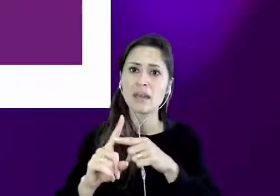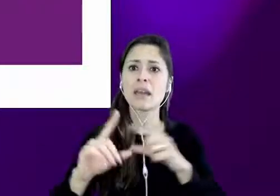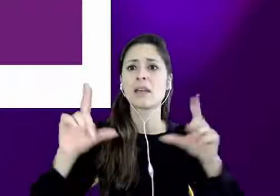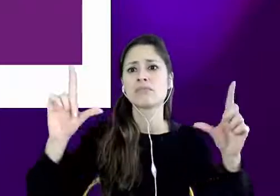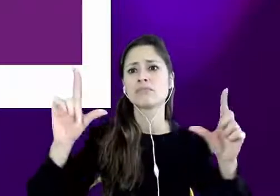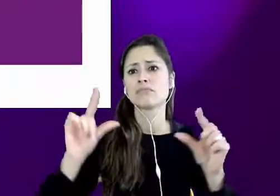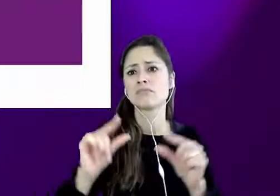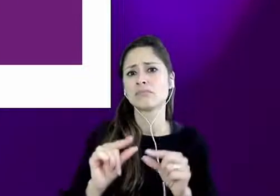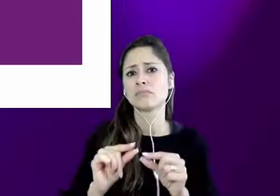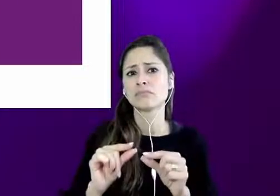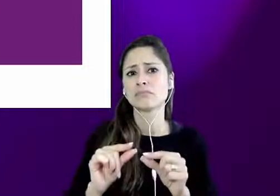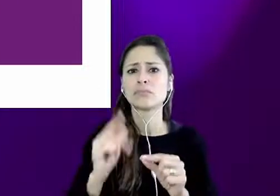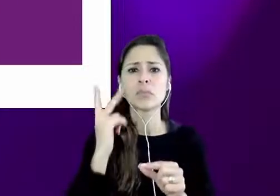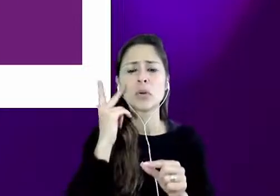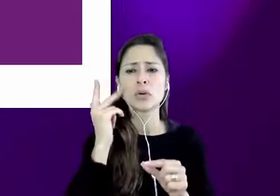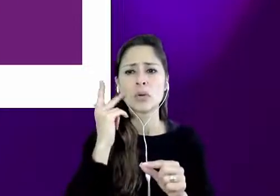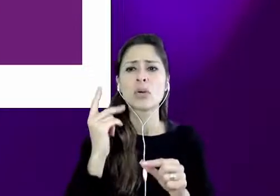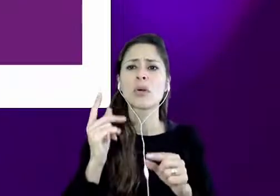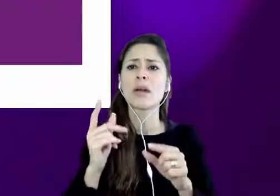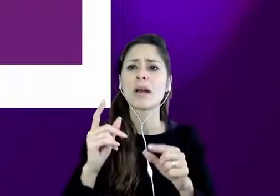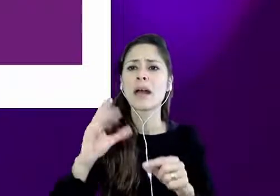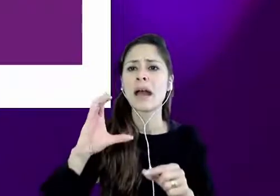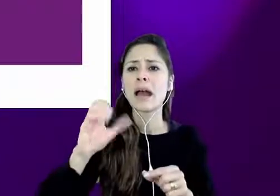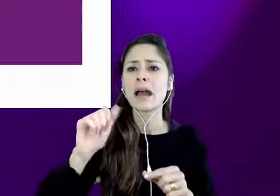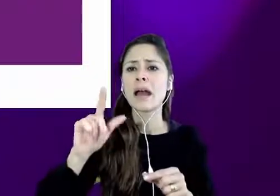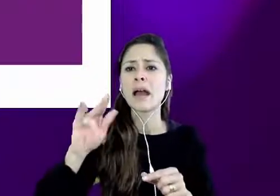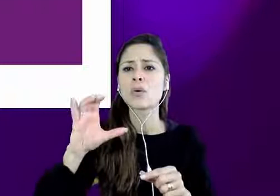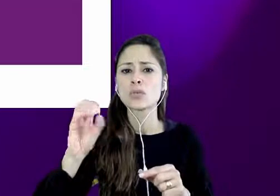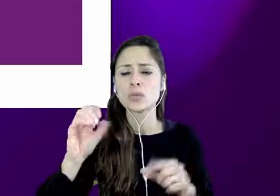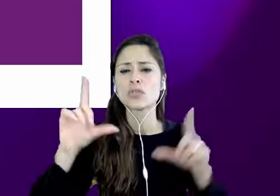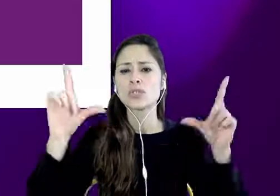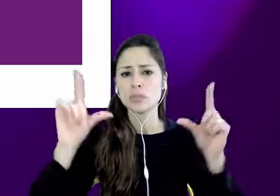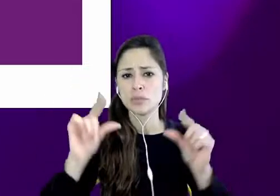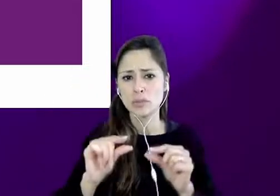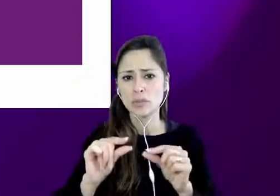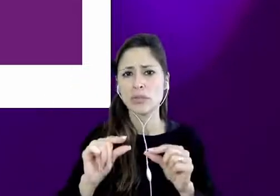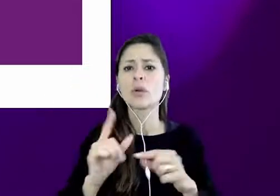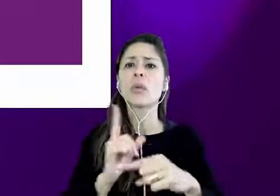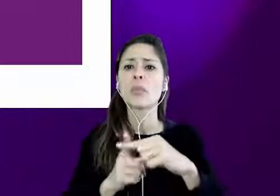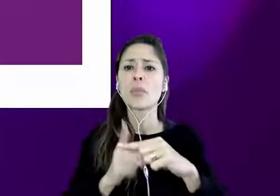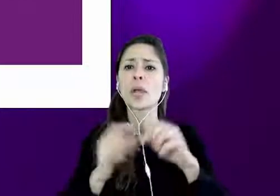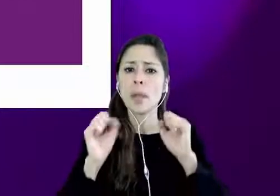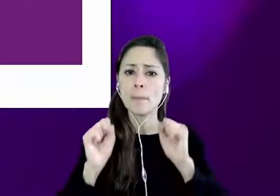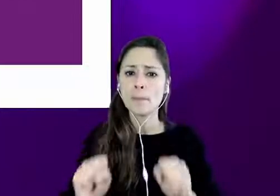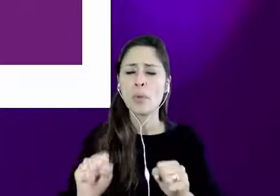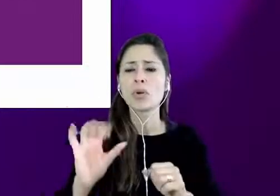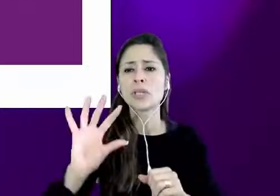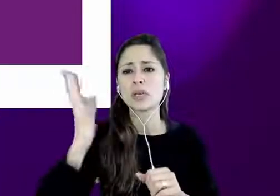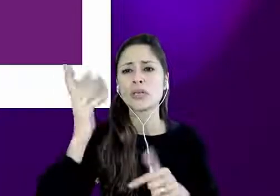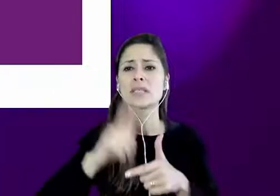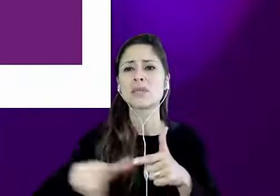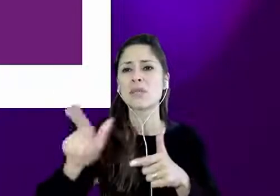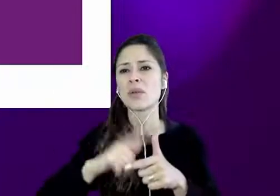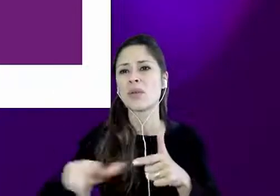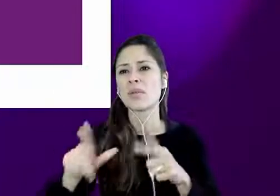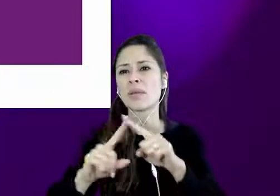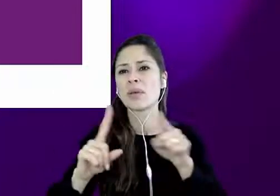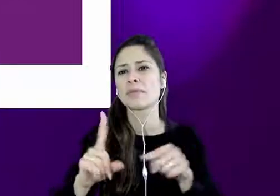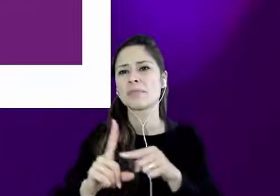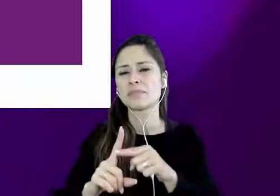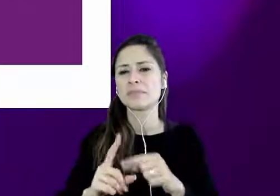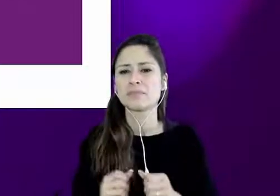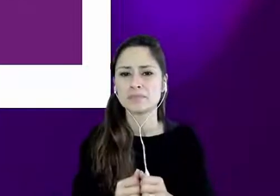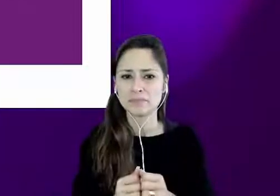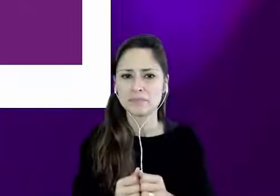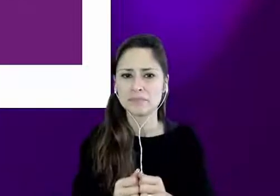cálcio materno, orquestrada essas mudanças justamente para favorecer a formação óssea do feto, isso a partir de uma diminuição da expressão renal do